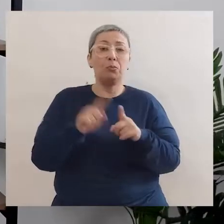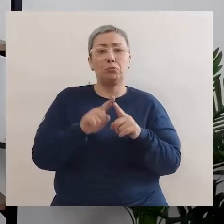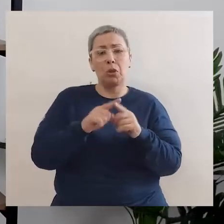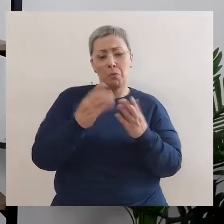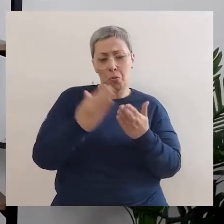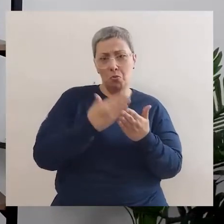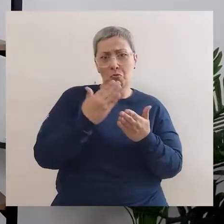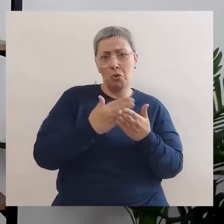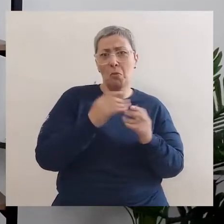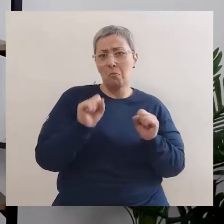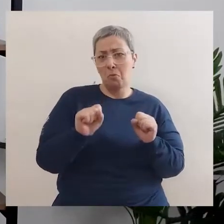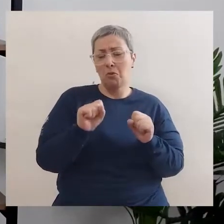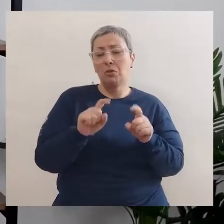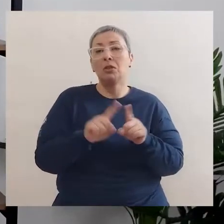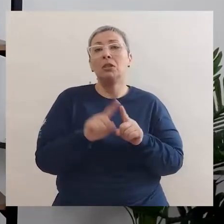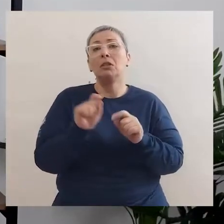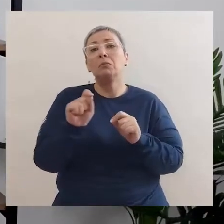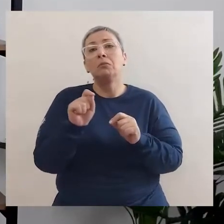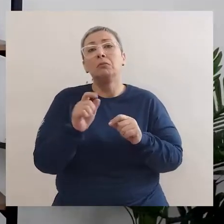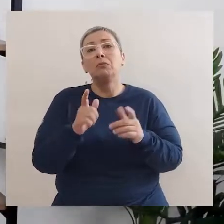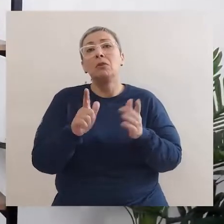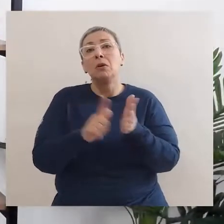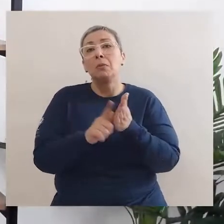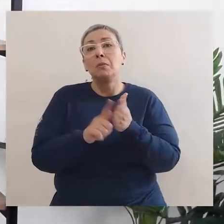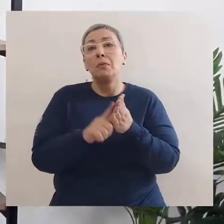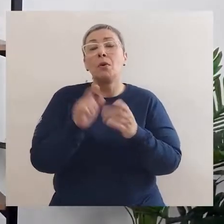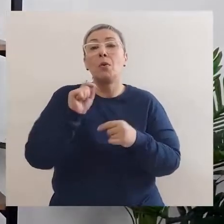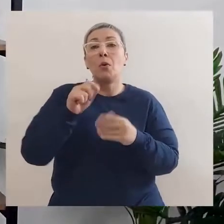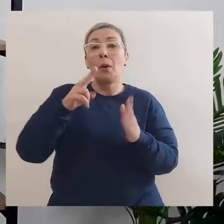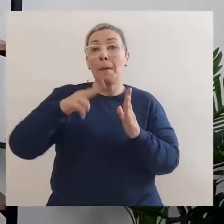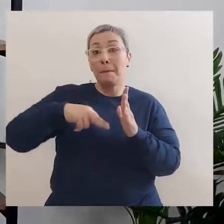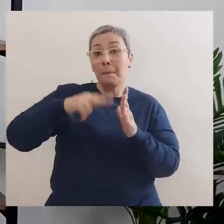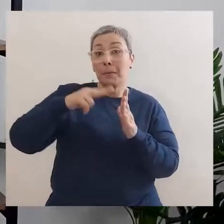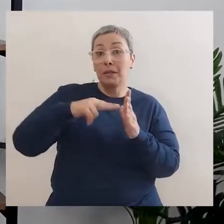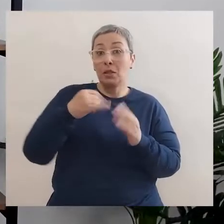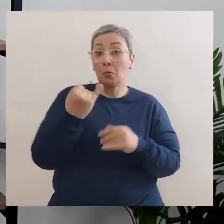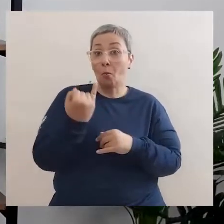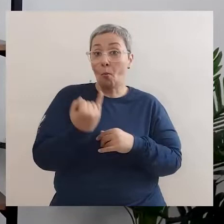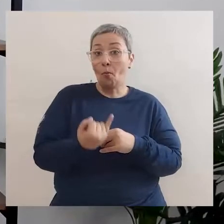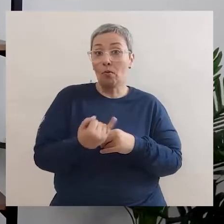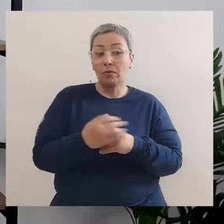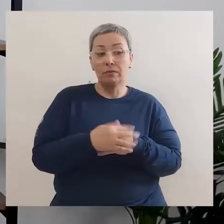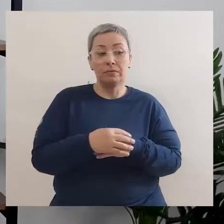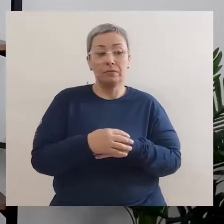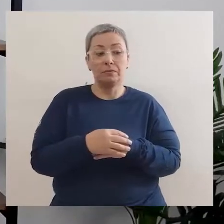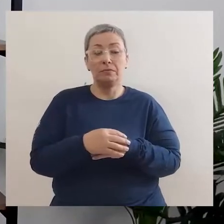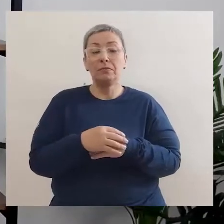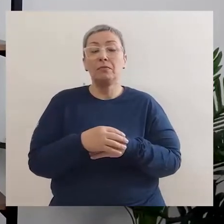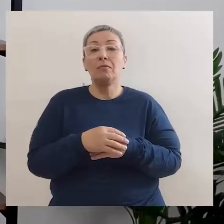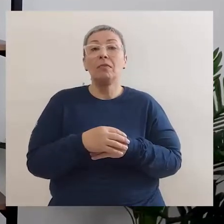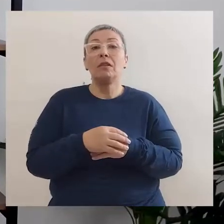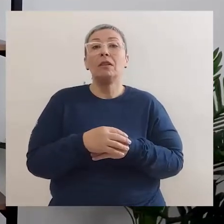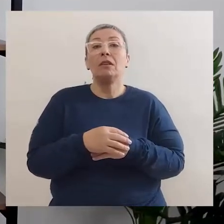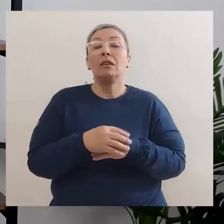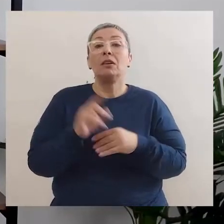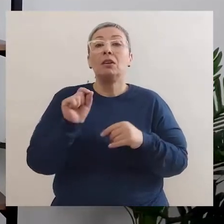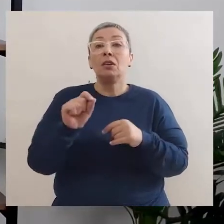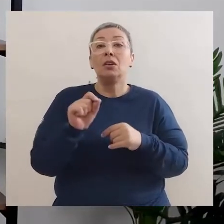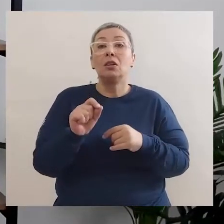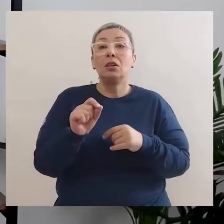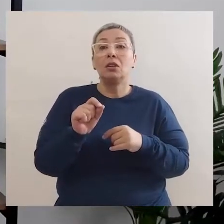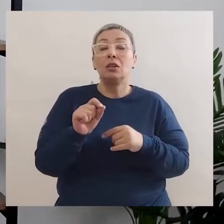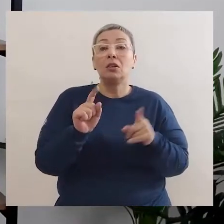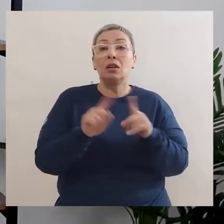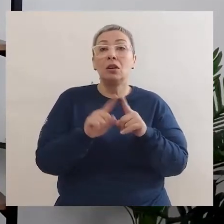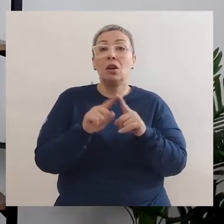fino, tá vendo o pincel aqui? Pincel fino do coloral, né? E também de uma pedra